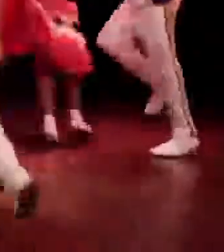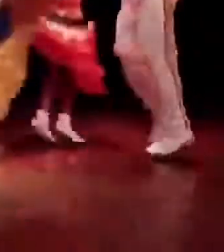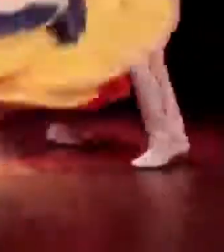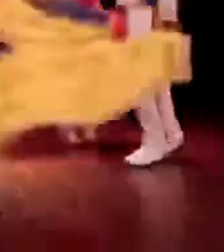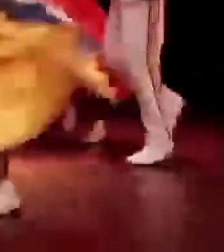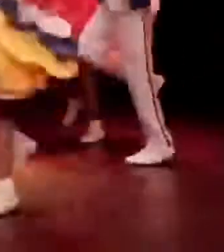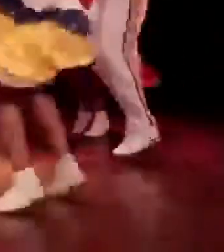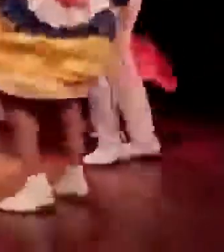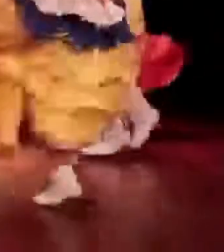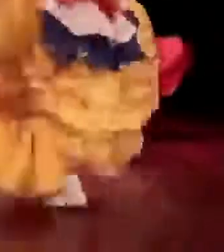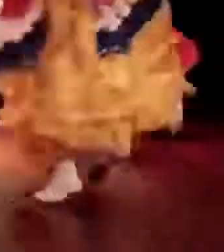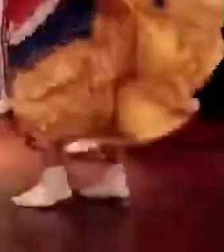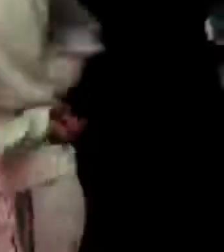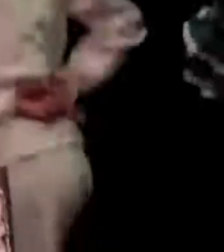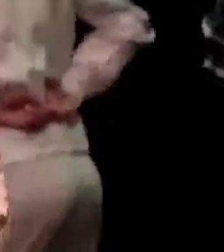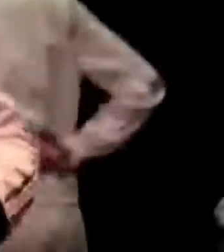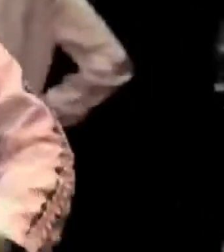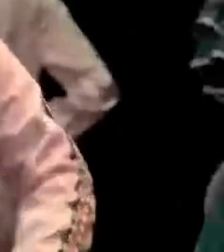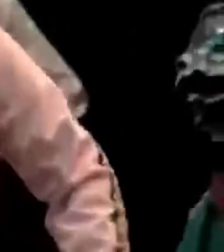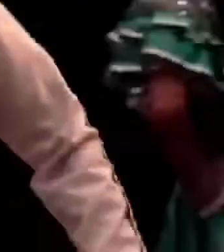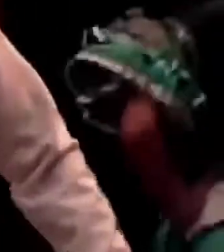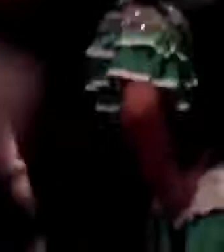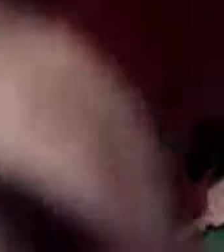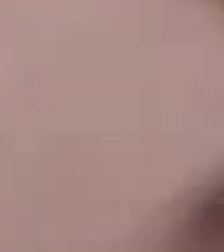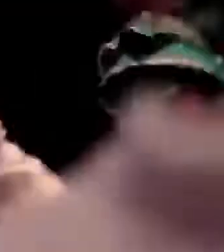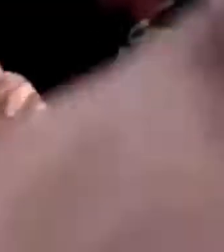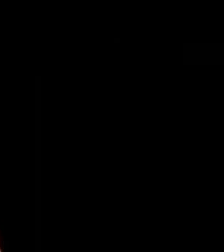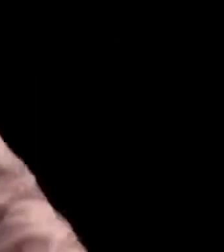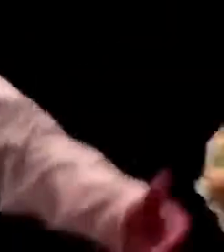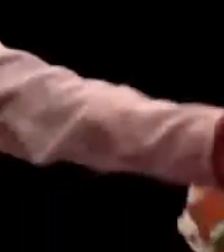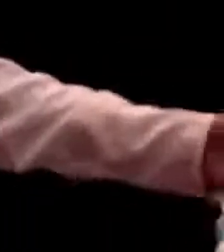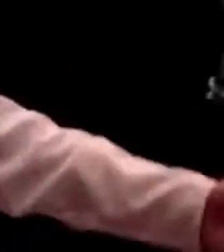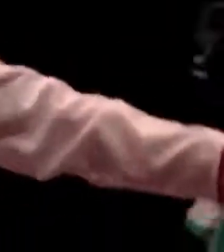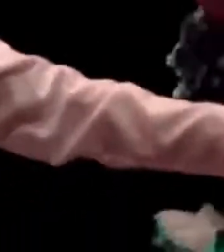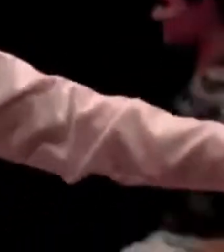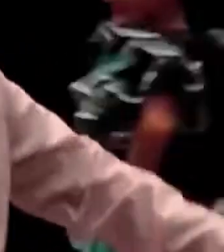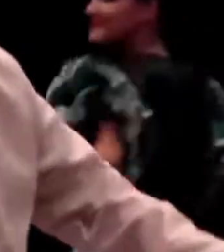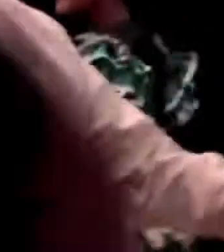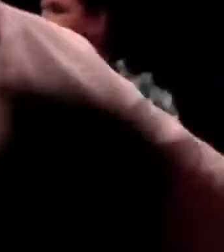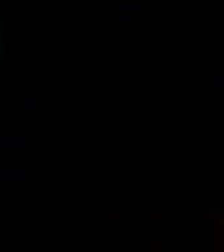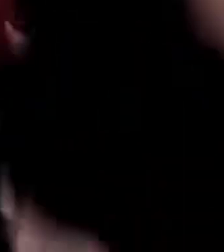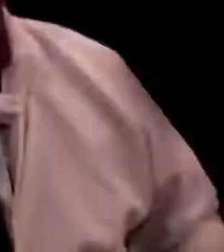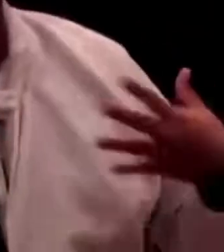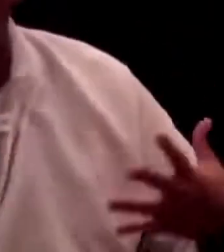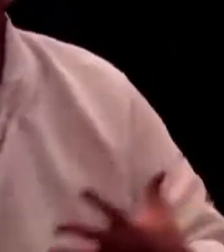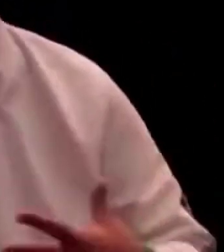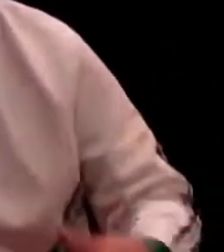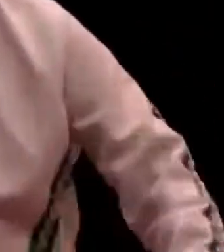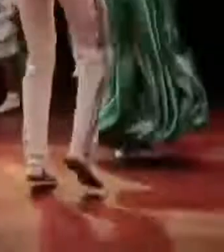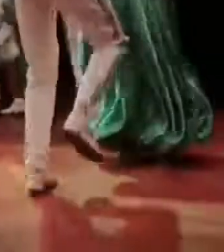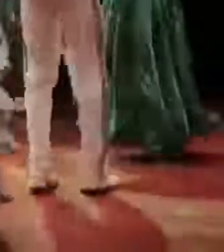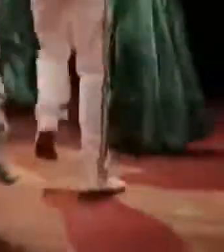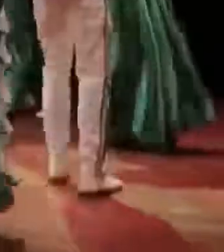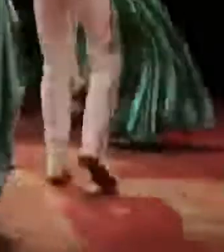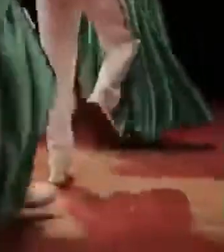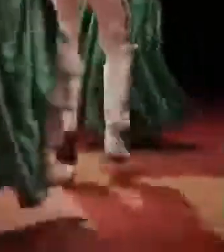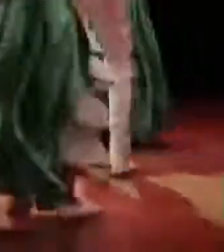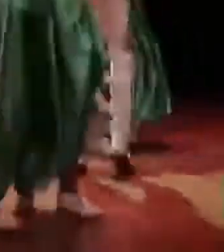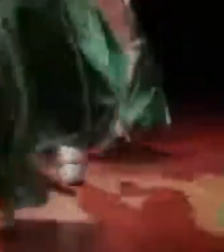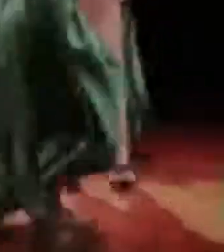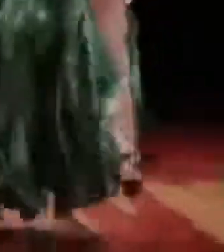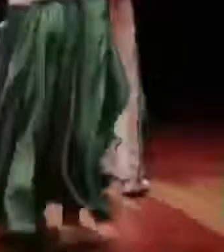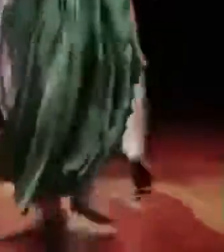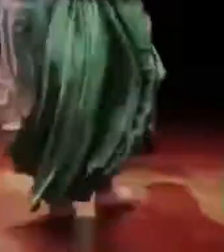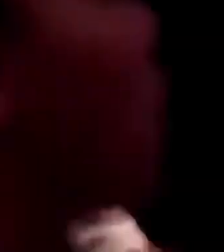com siricora miúda. Caba danado, venha pra eu e com tu. Vamos pra Mandacaru, venha pra gente pisar. Mandacaru